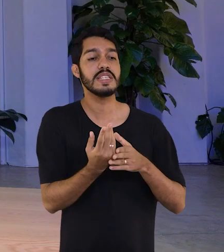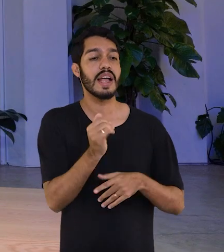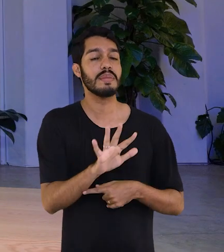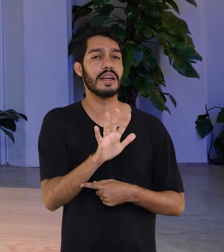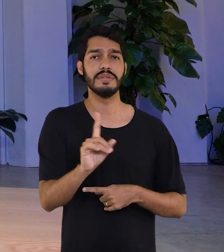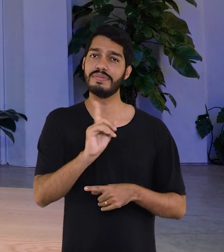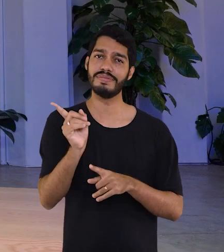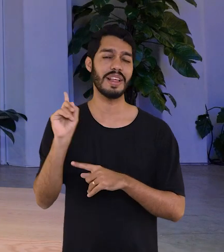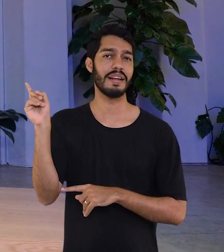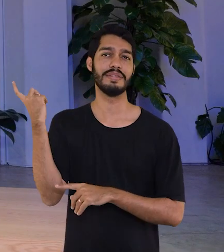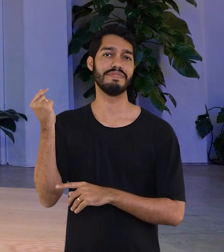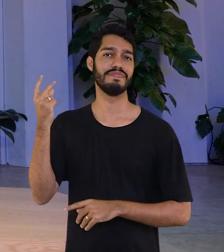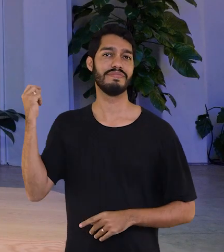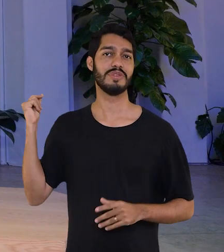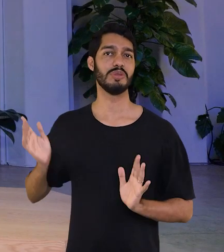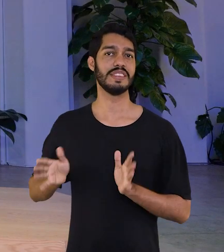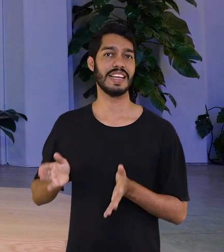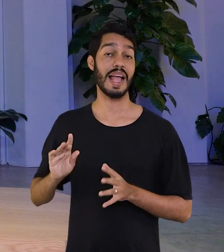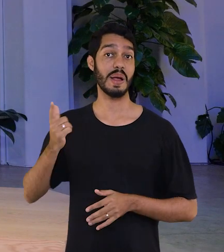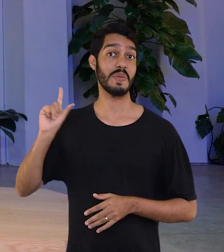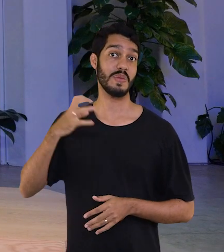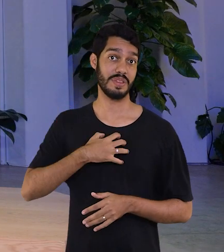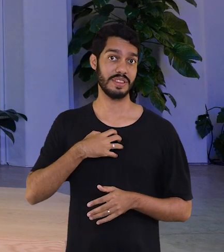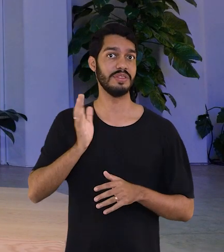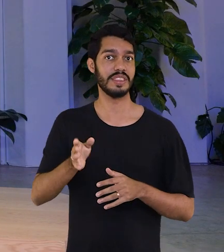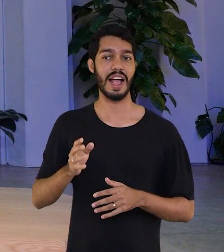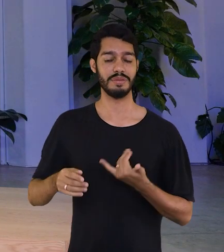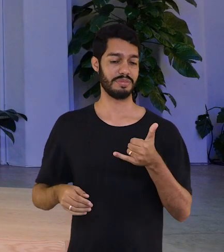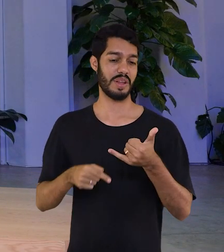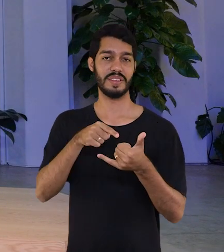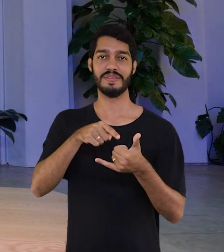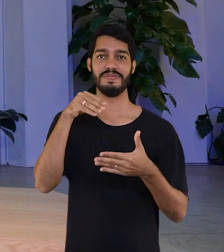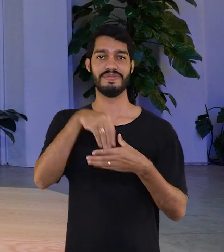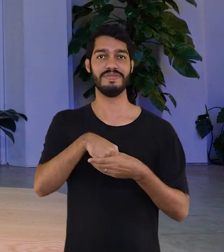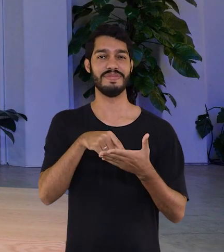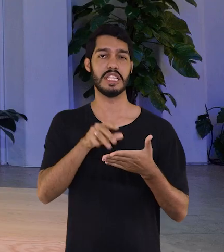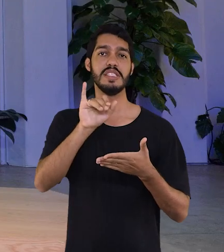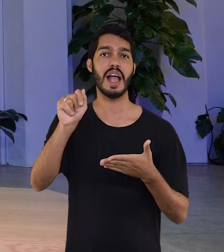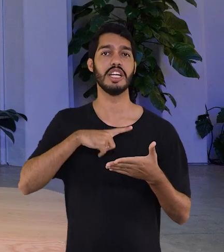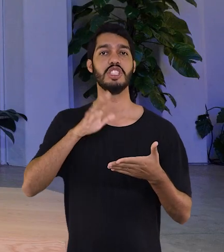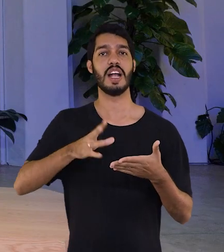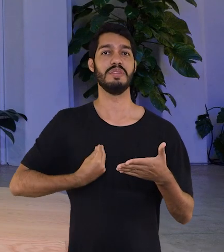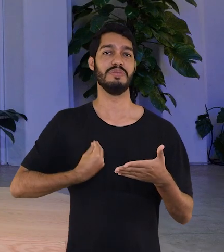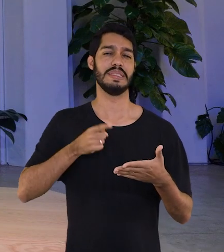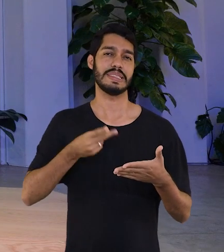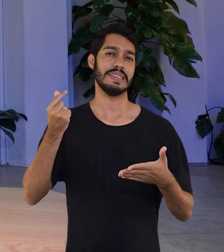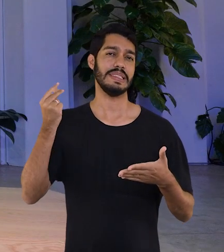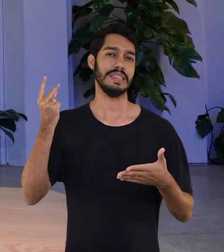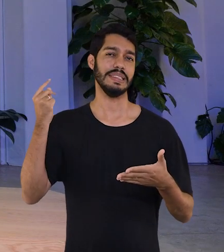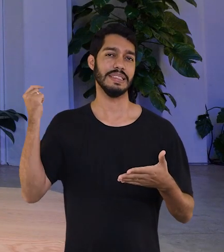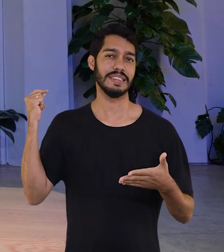imagem. É muito antes do que isso. Os nossos sistemas inteligentes, eles já estão, como eu falei, no nosso bolso, no nosso celular. Então, essas inteligências artificiais já estão no